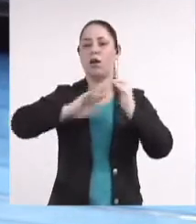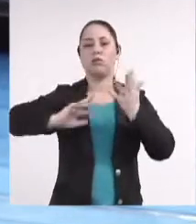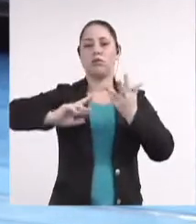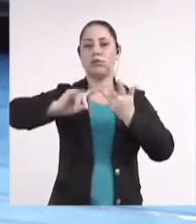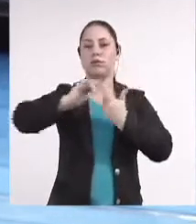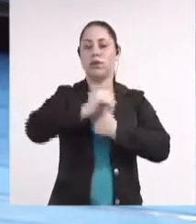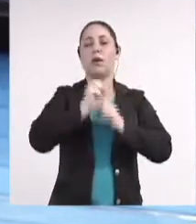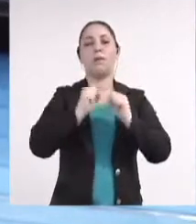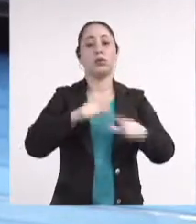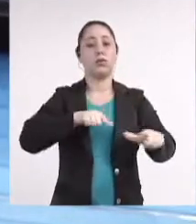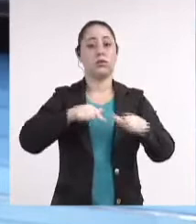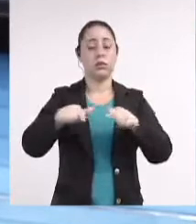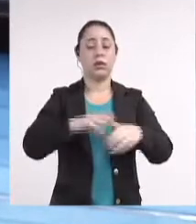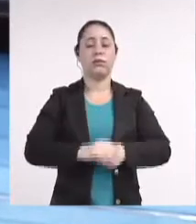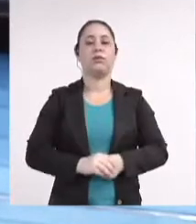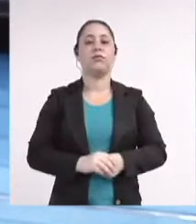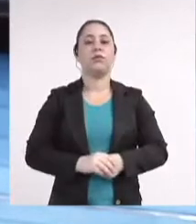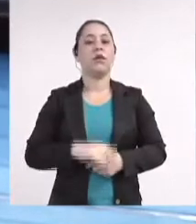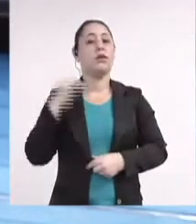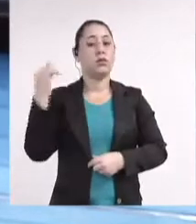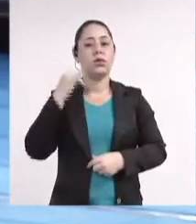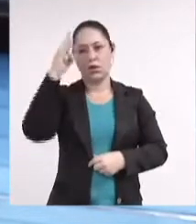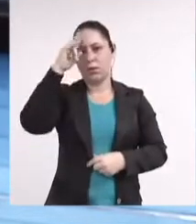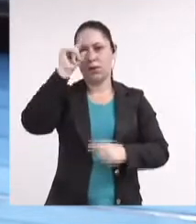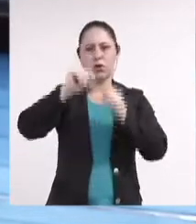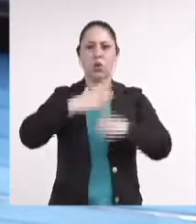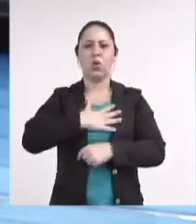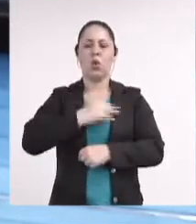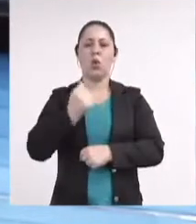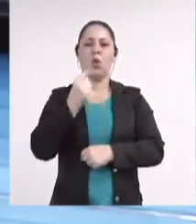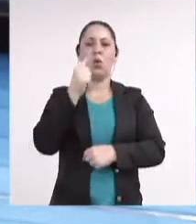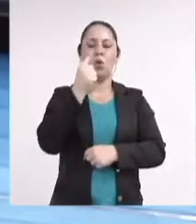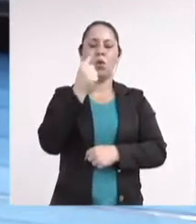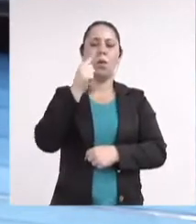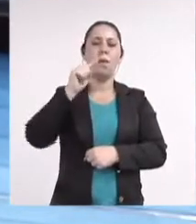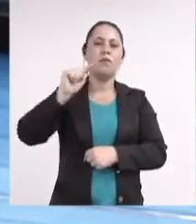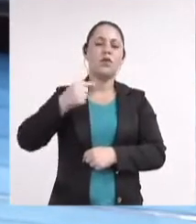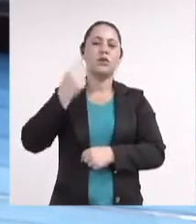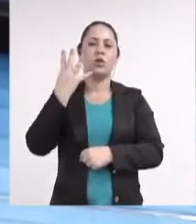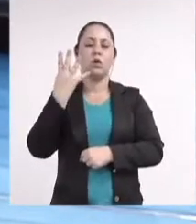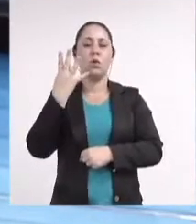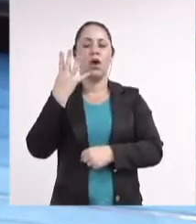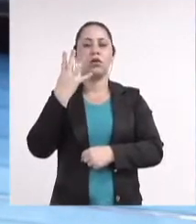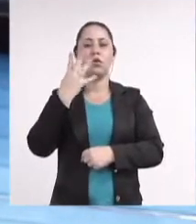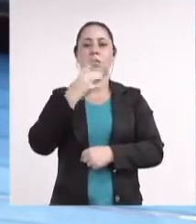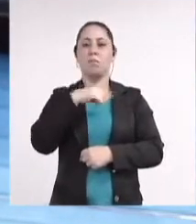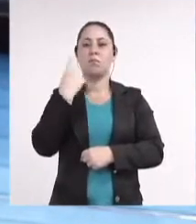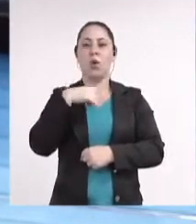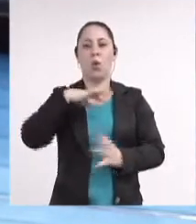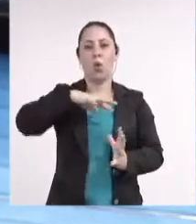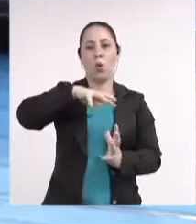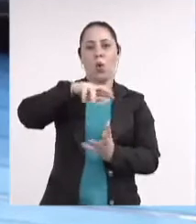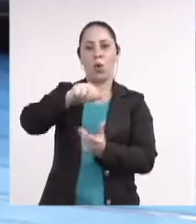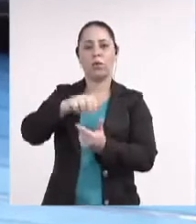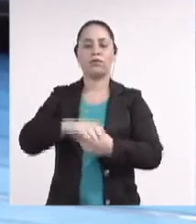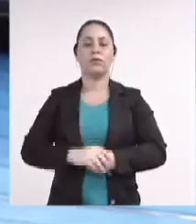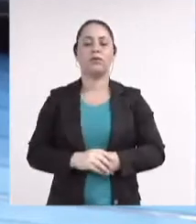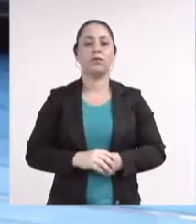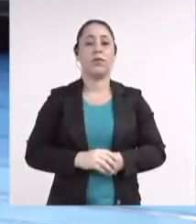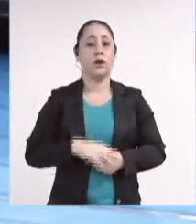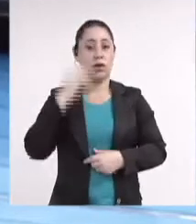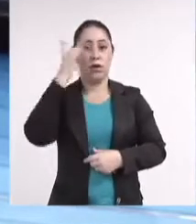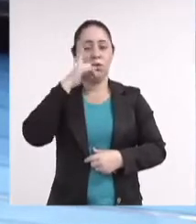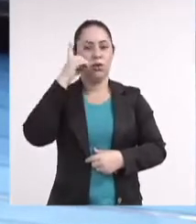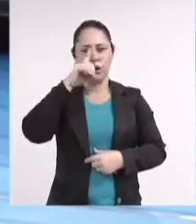possam estar atuando. Vale ressaltar que o suicídio causa 1,4% das mortes no mundo. Segundo o deputado, a ideia